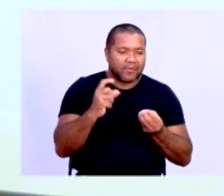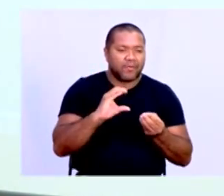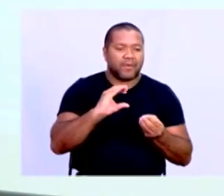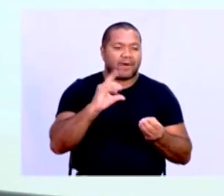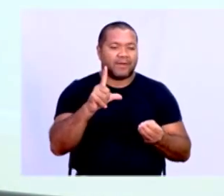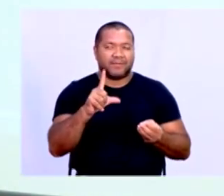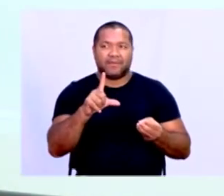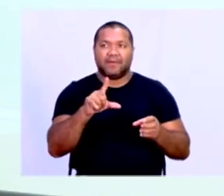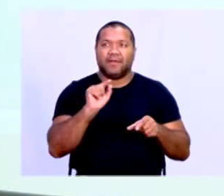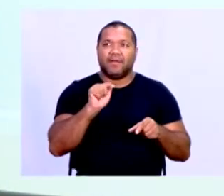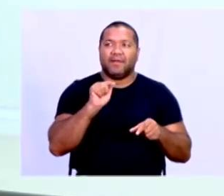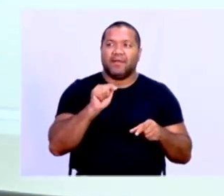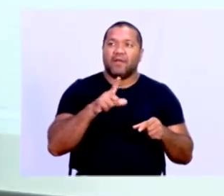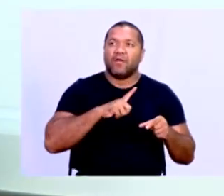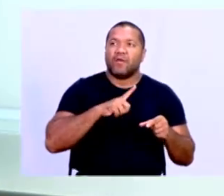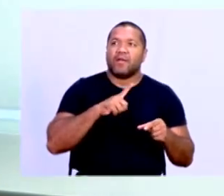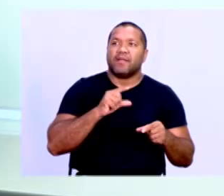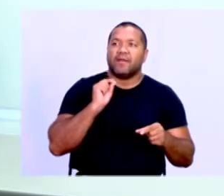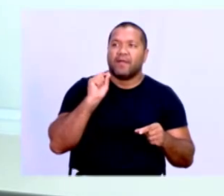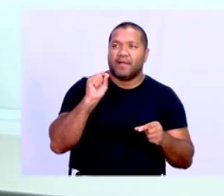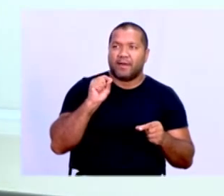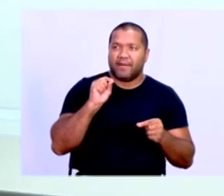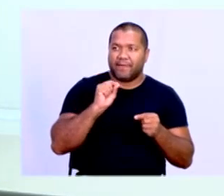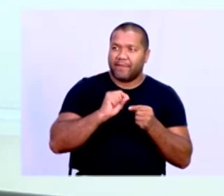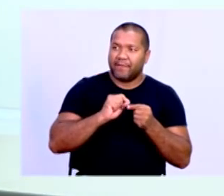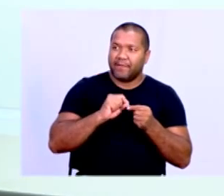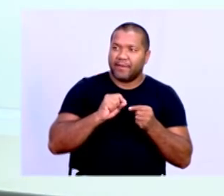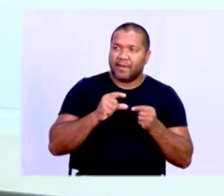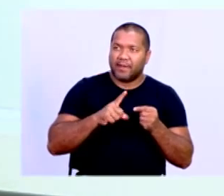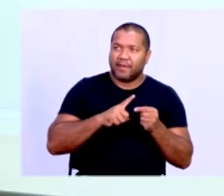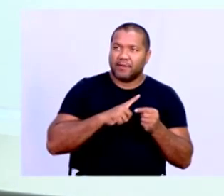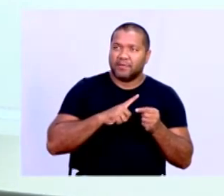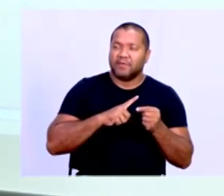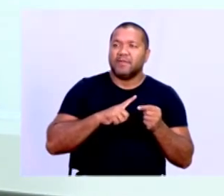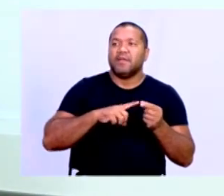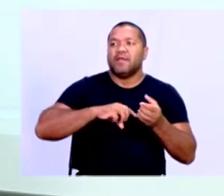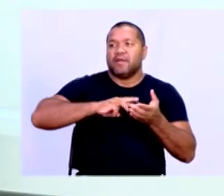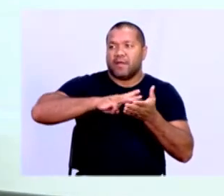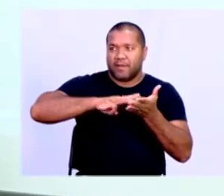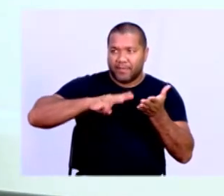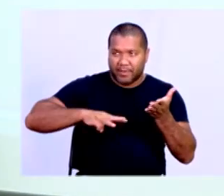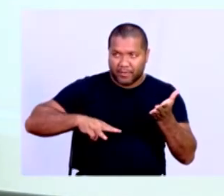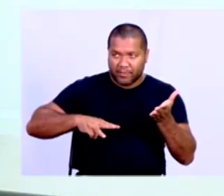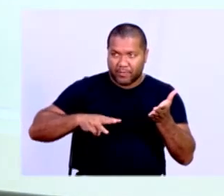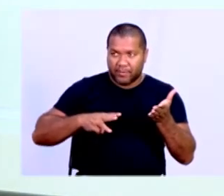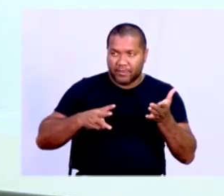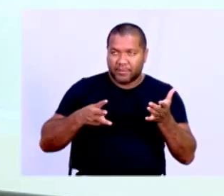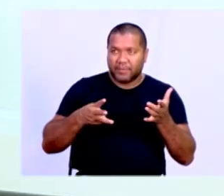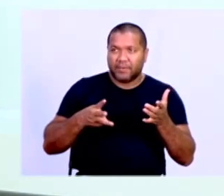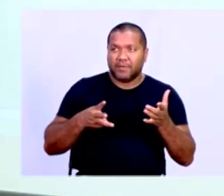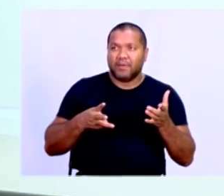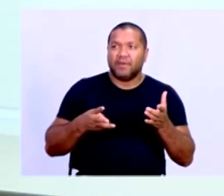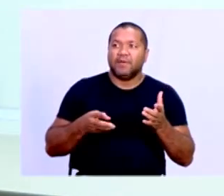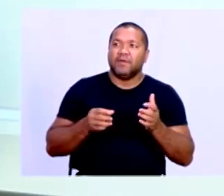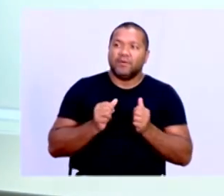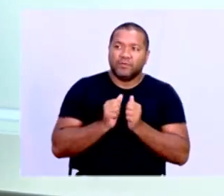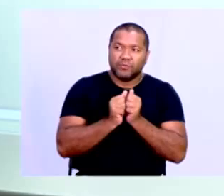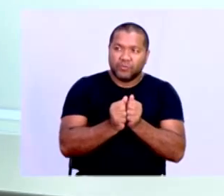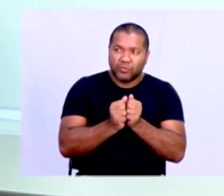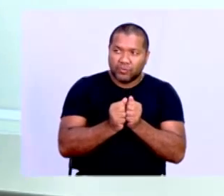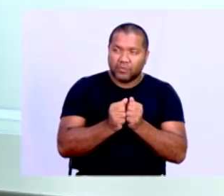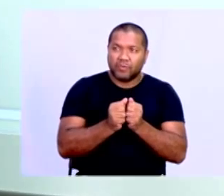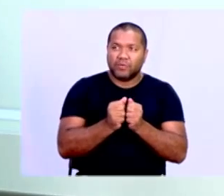classifica. Então, ela utiliza a parte de metodologia com